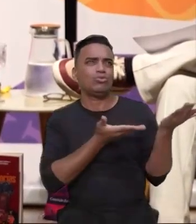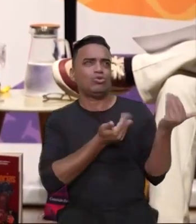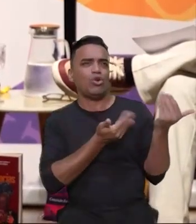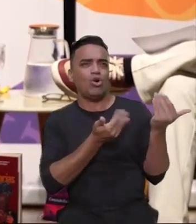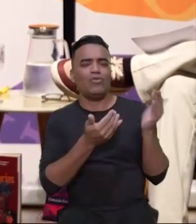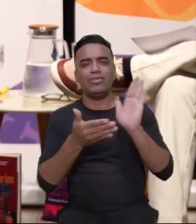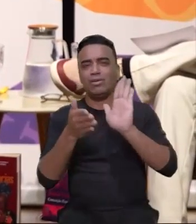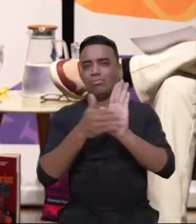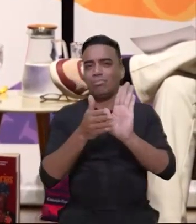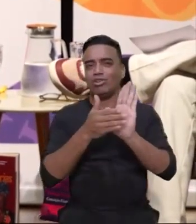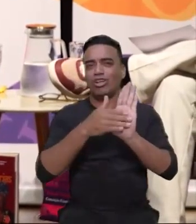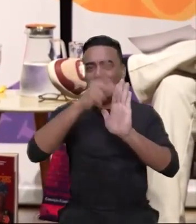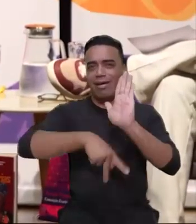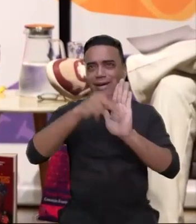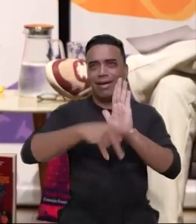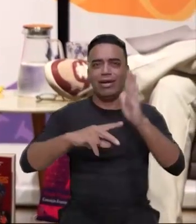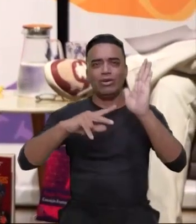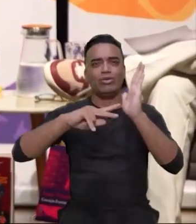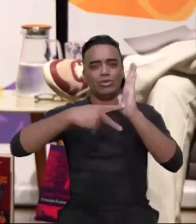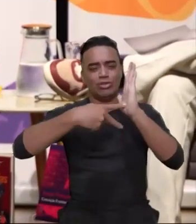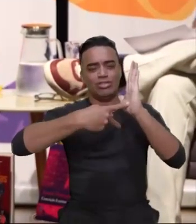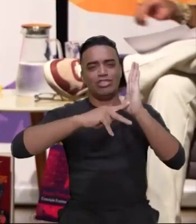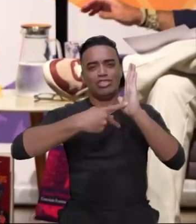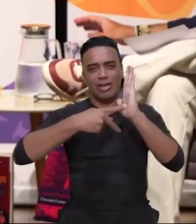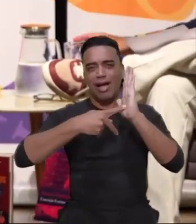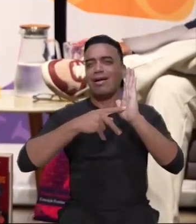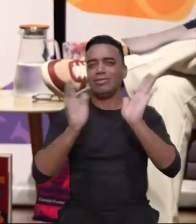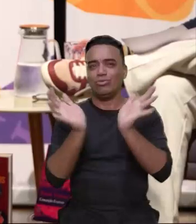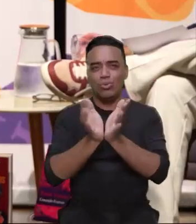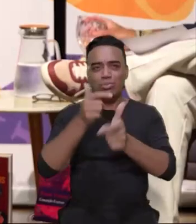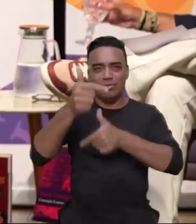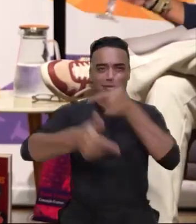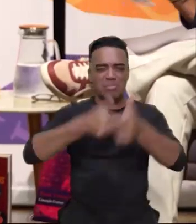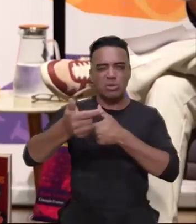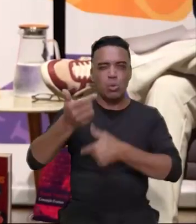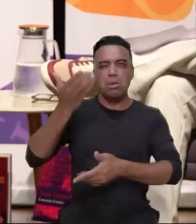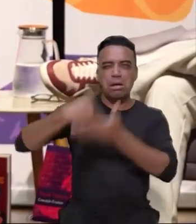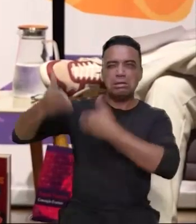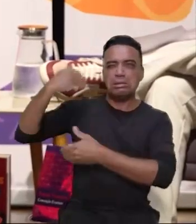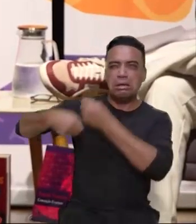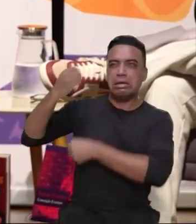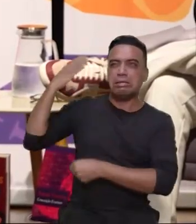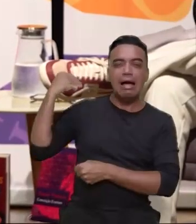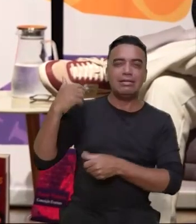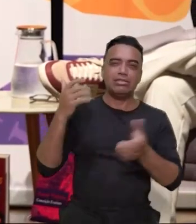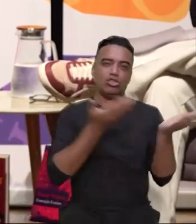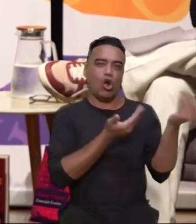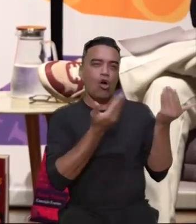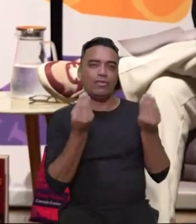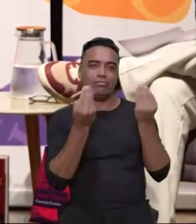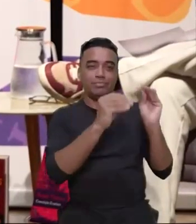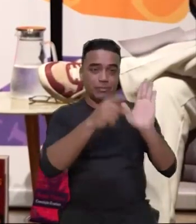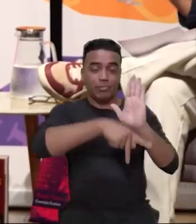um programa oferecido por um sindicato de trabalhadores para jovens, isso há muitos anos atrás. E, quando nós